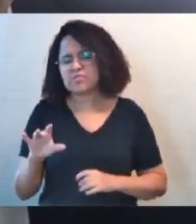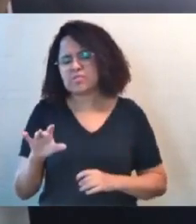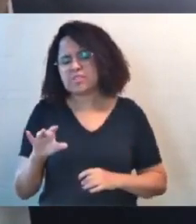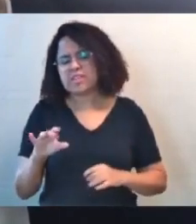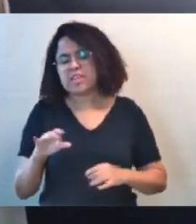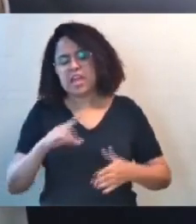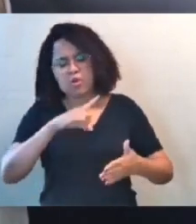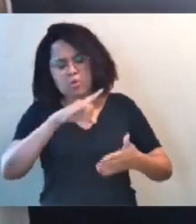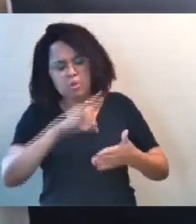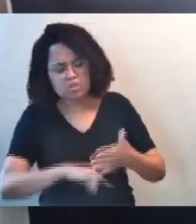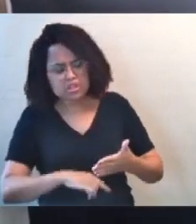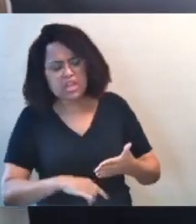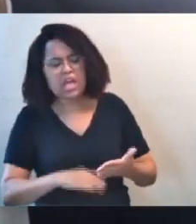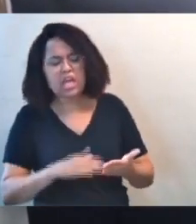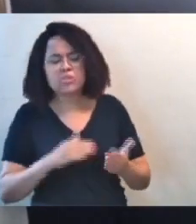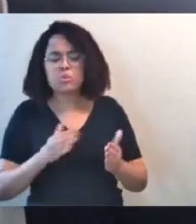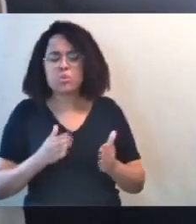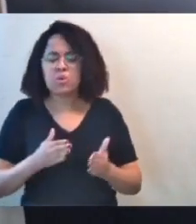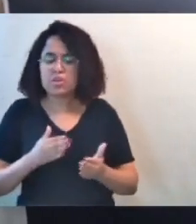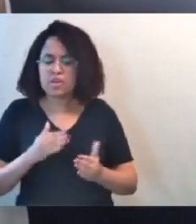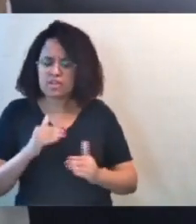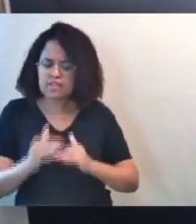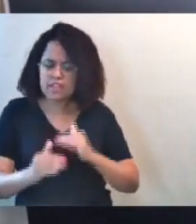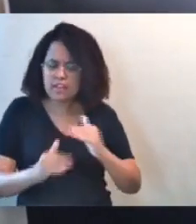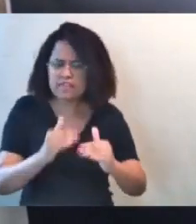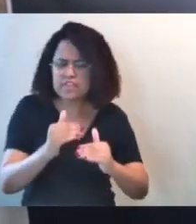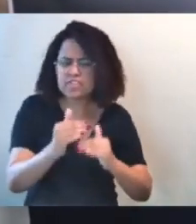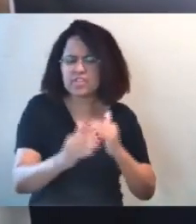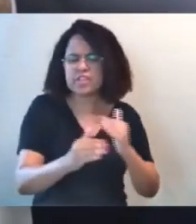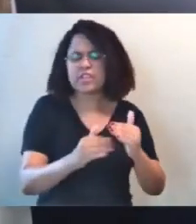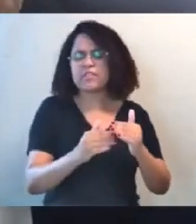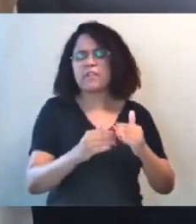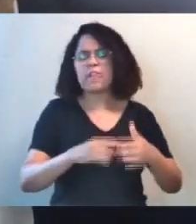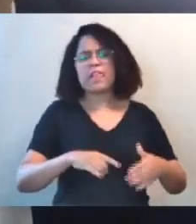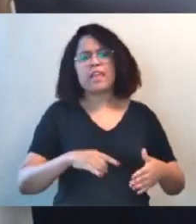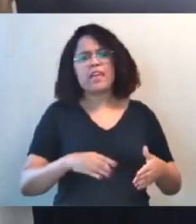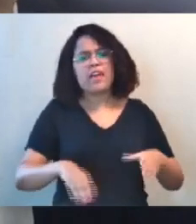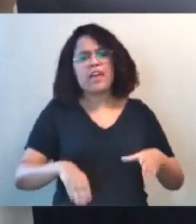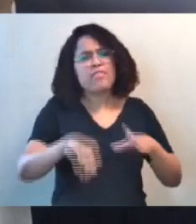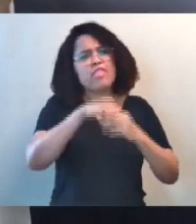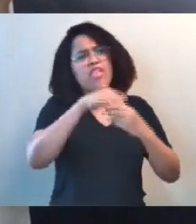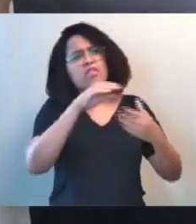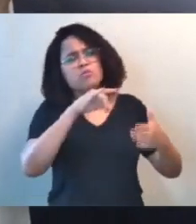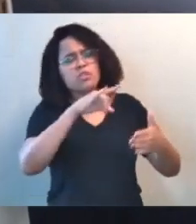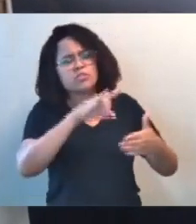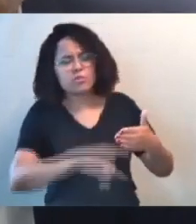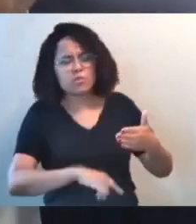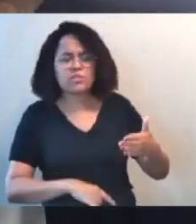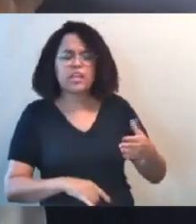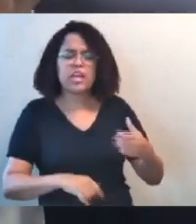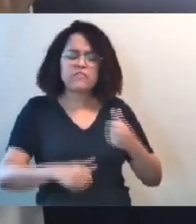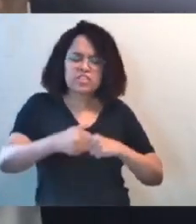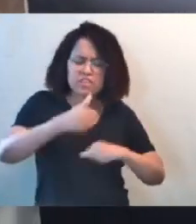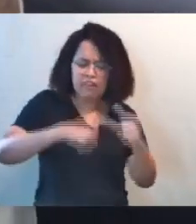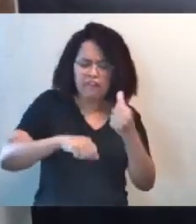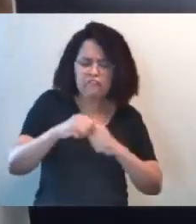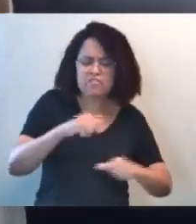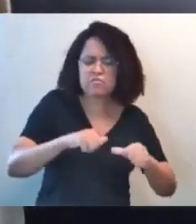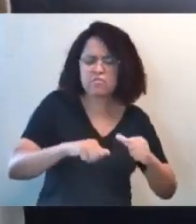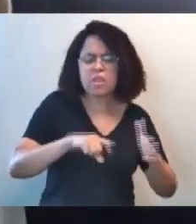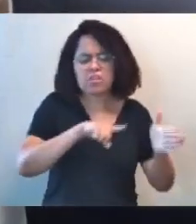adotaremos todas as medidas dentro do contrato para fazer a fiscalização e o controle dele. A